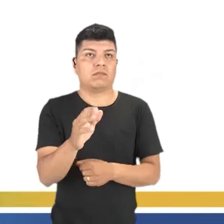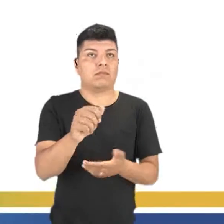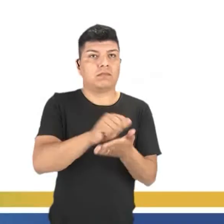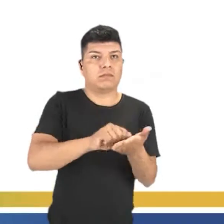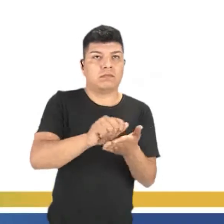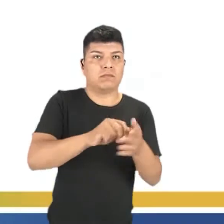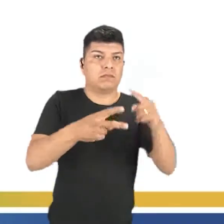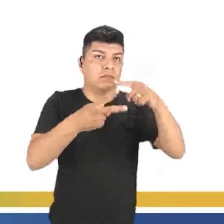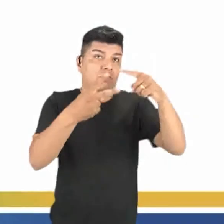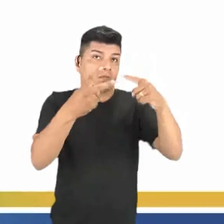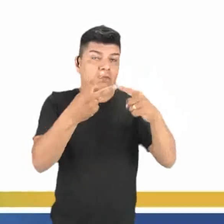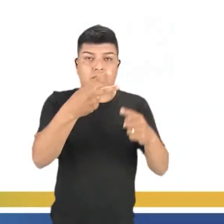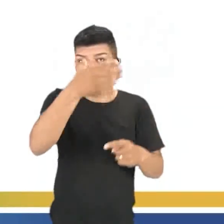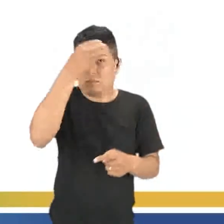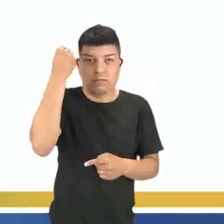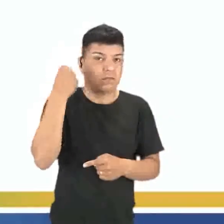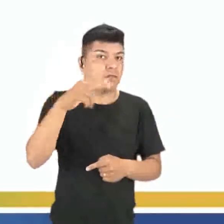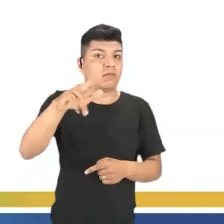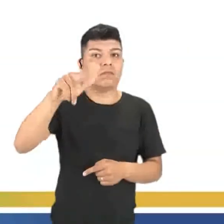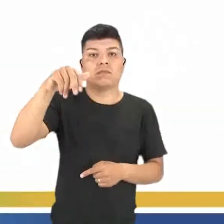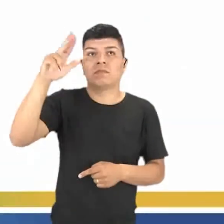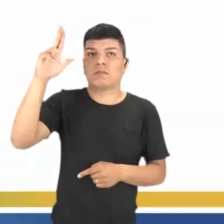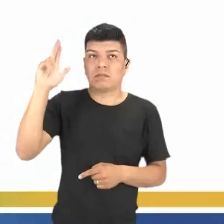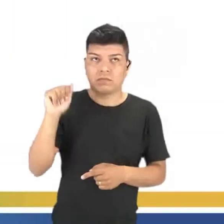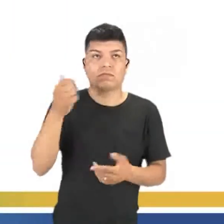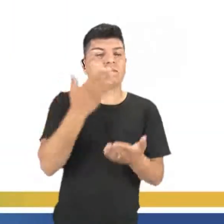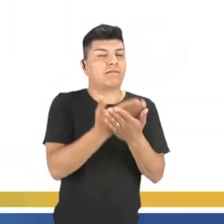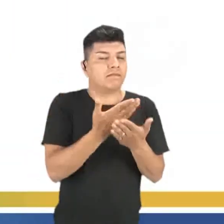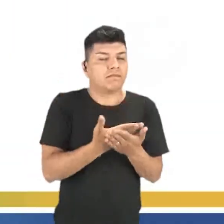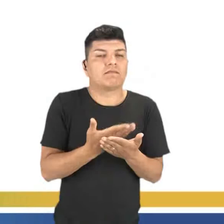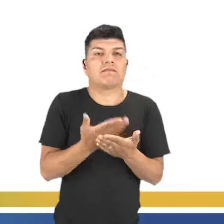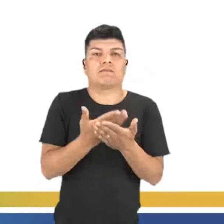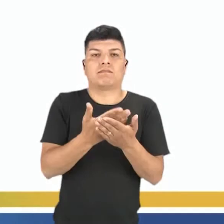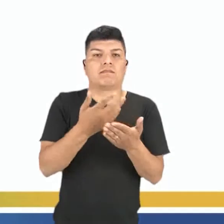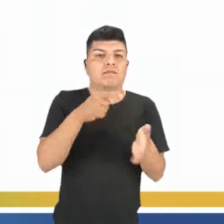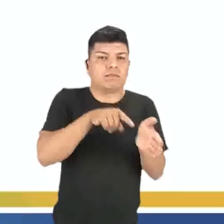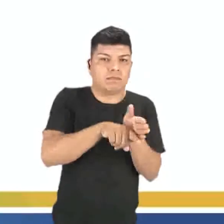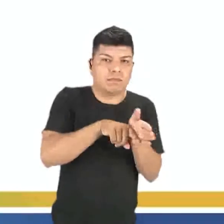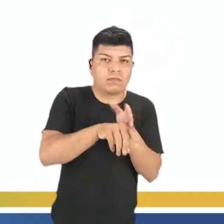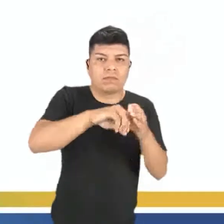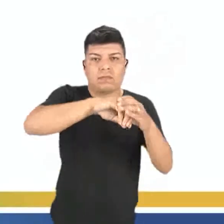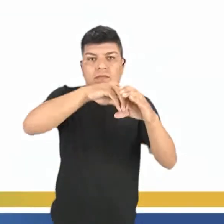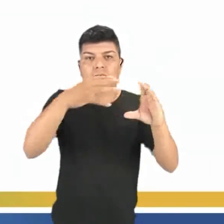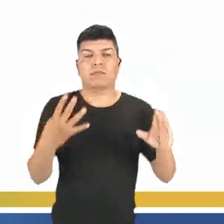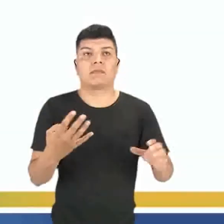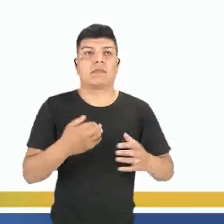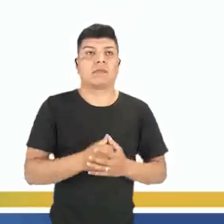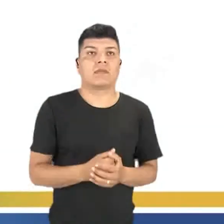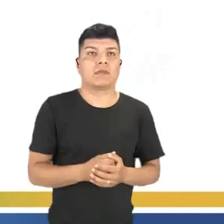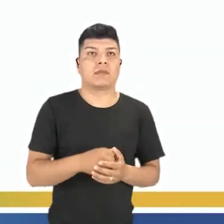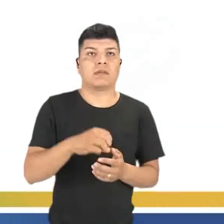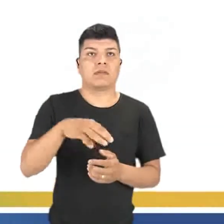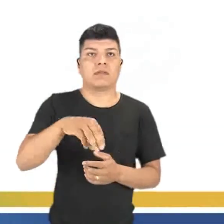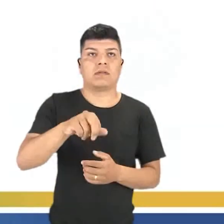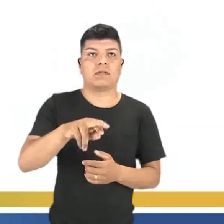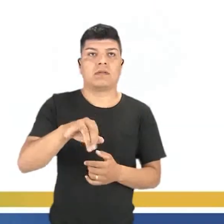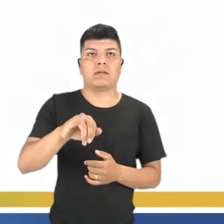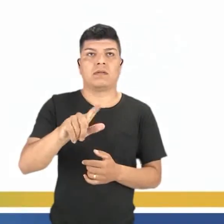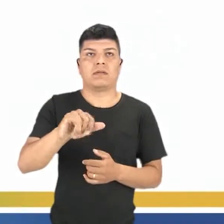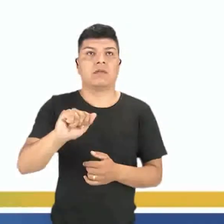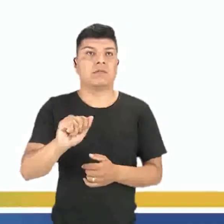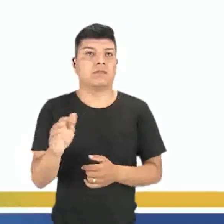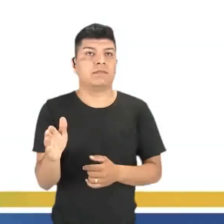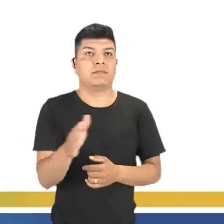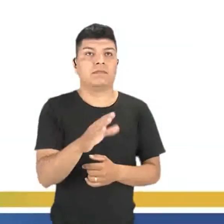que não devem ser esquecidas jamais, e devem ser estudadas e vistas suas características, que é Marília de Dirceu